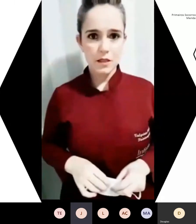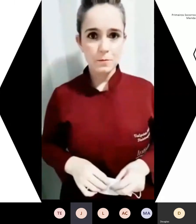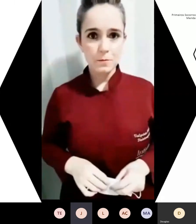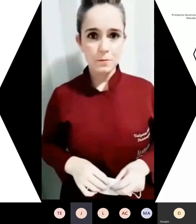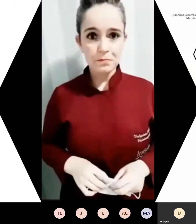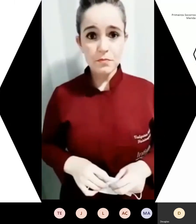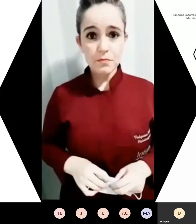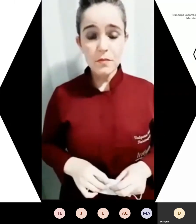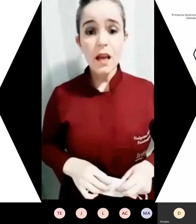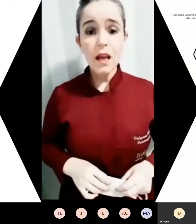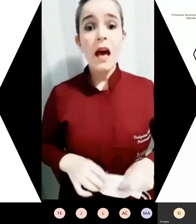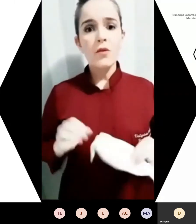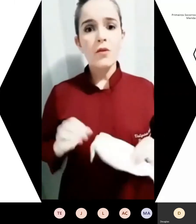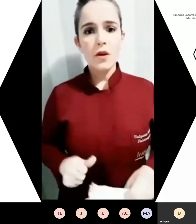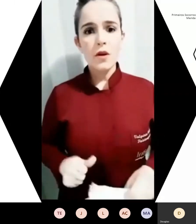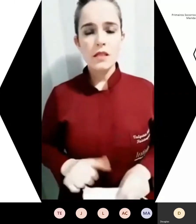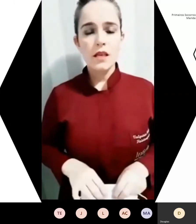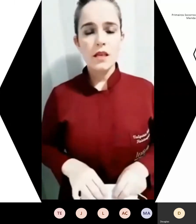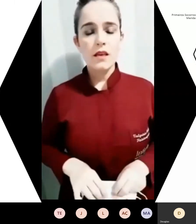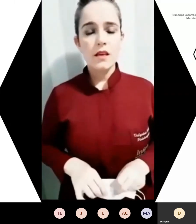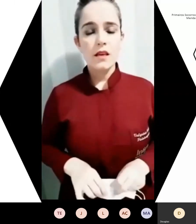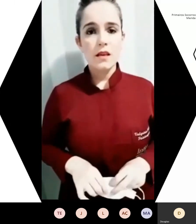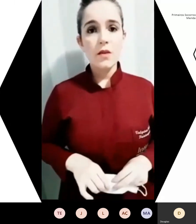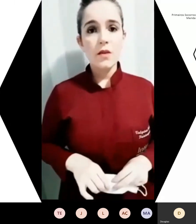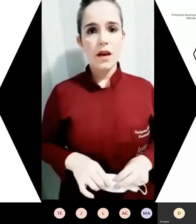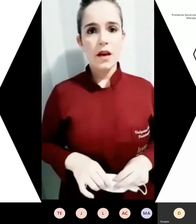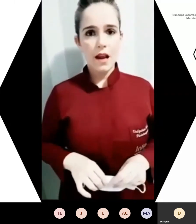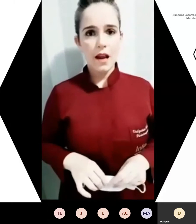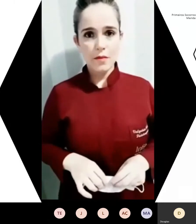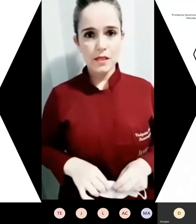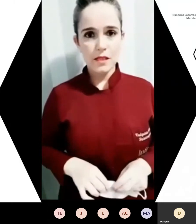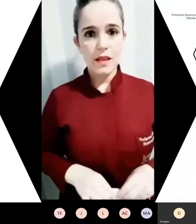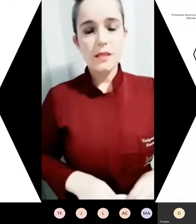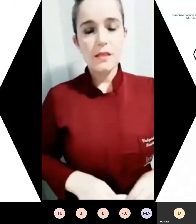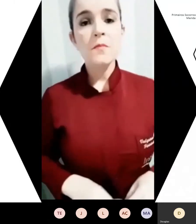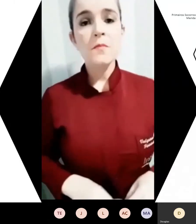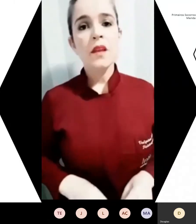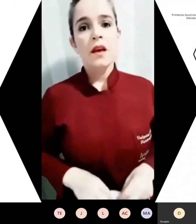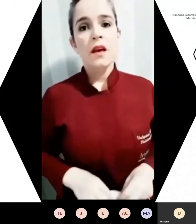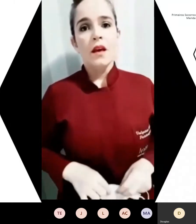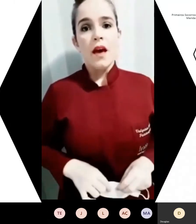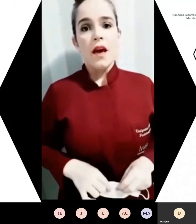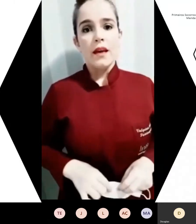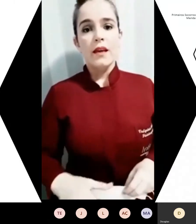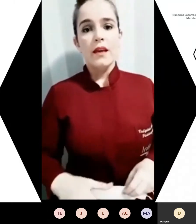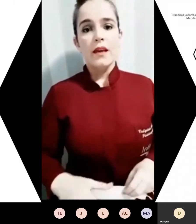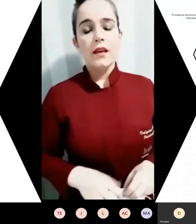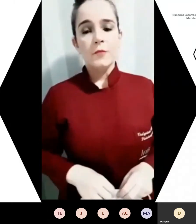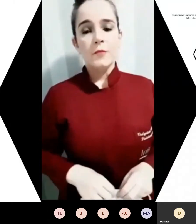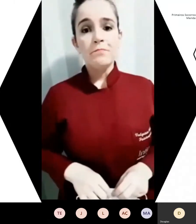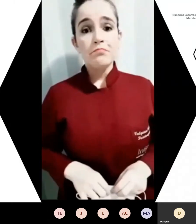se contaminando. A última coisa que eu quero falar para vocês